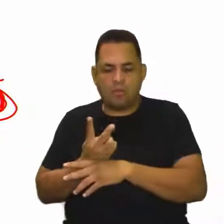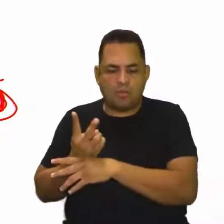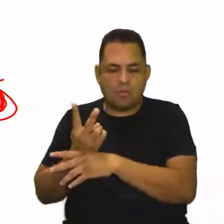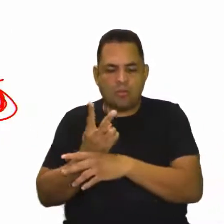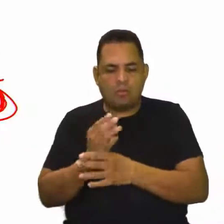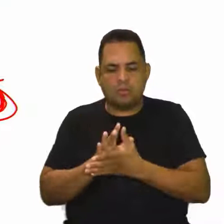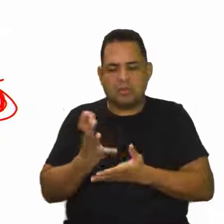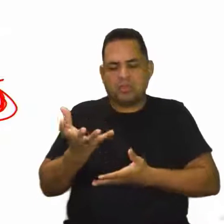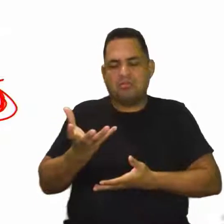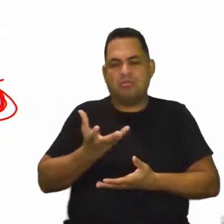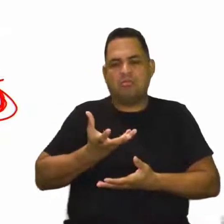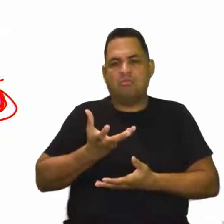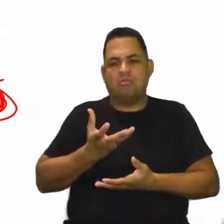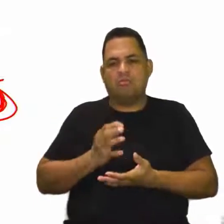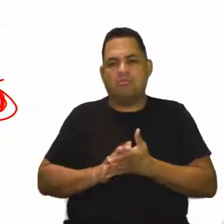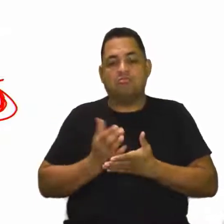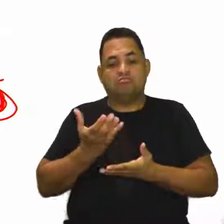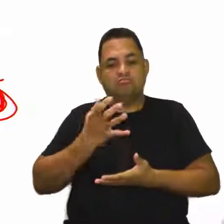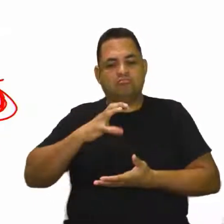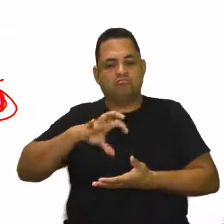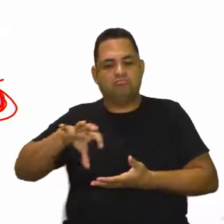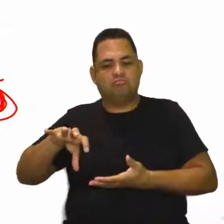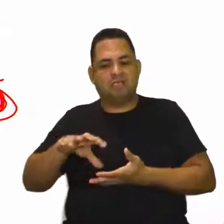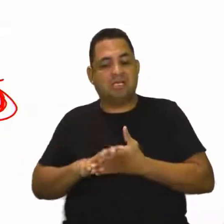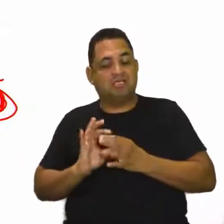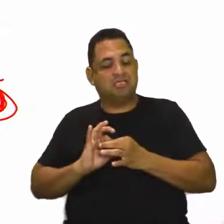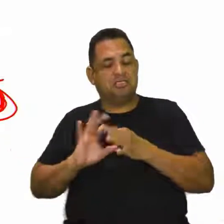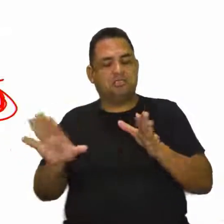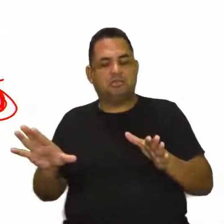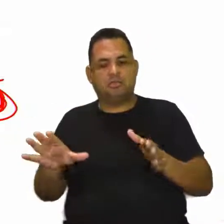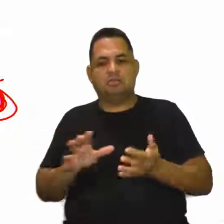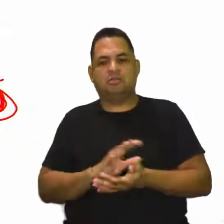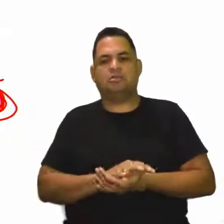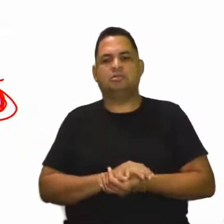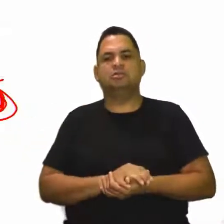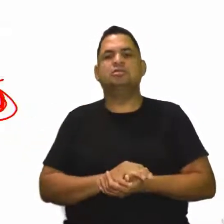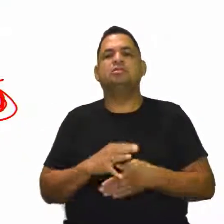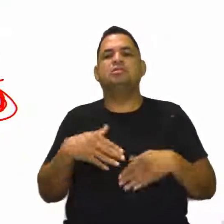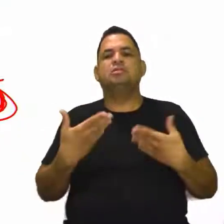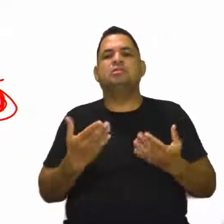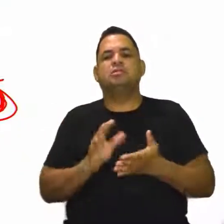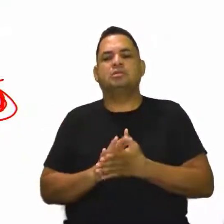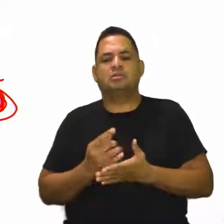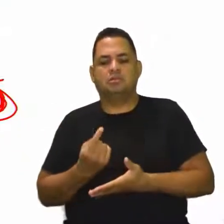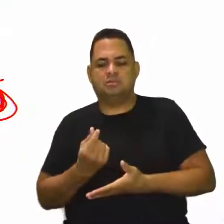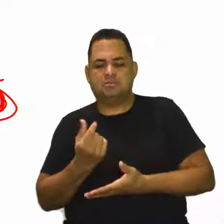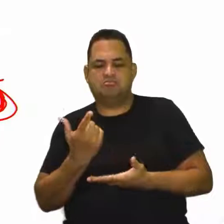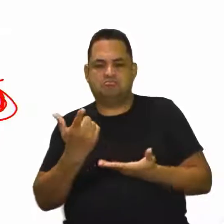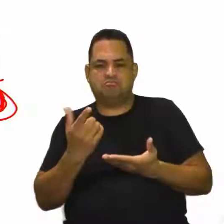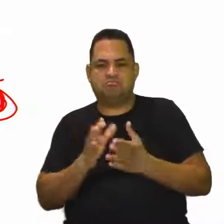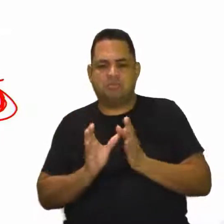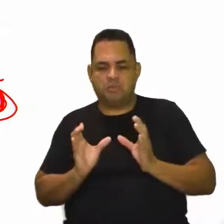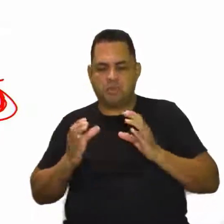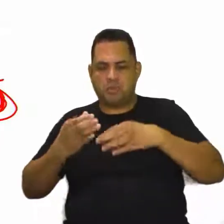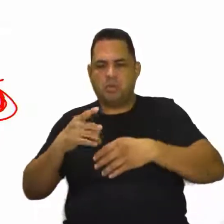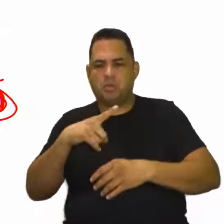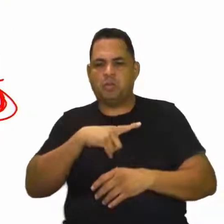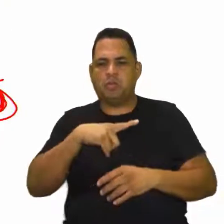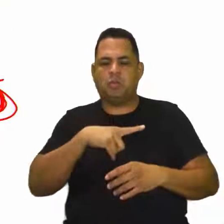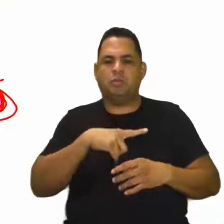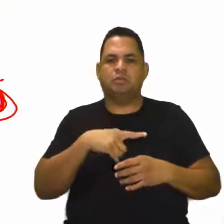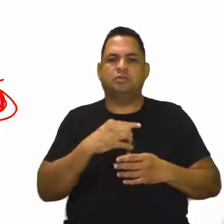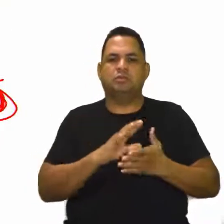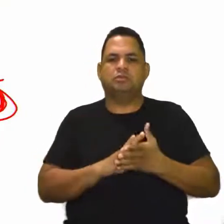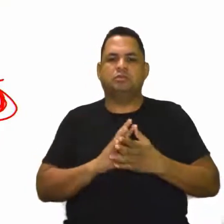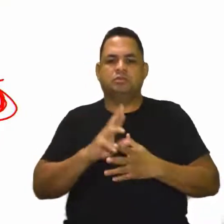seus interesses e não quer enredar o pé. Que essa elite acaba se tornando aí a